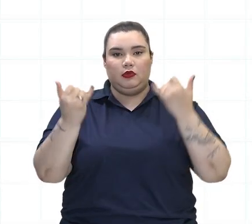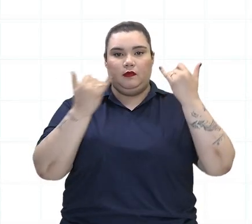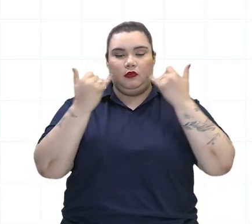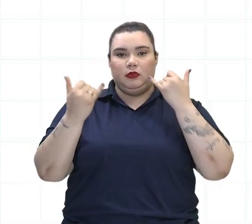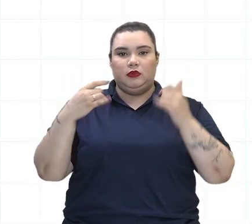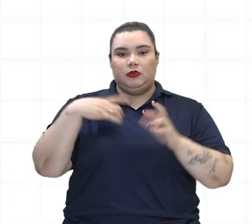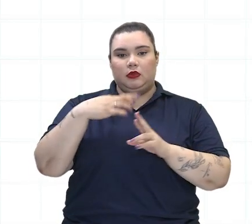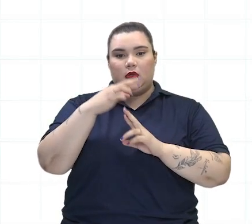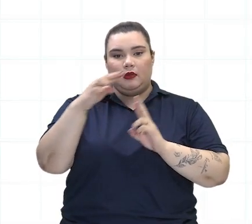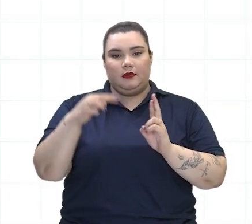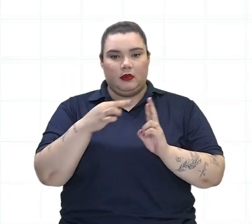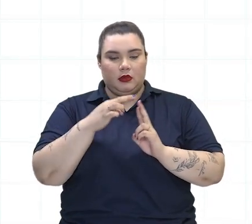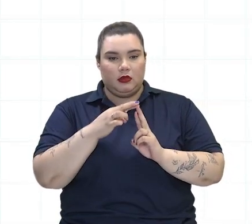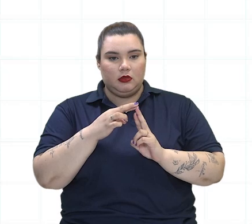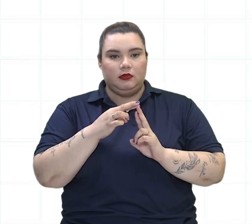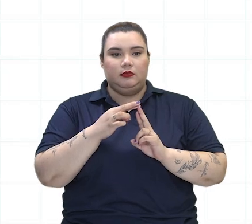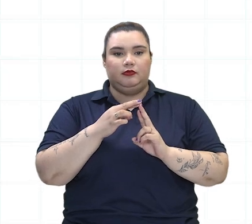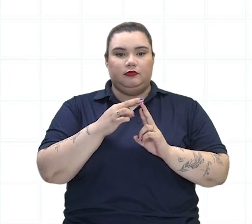a esse